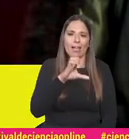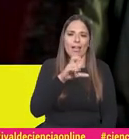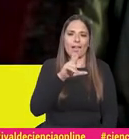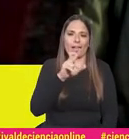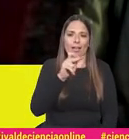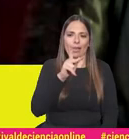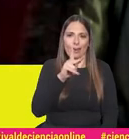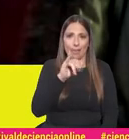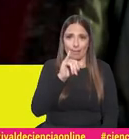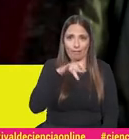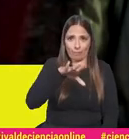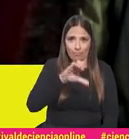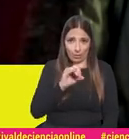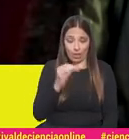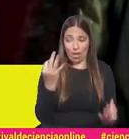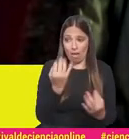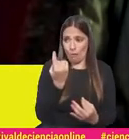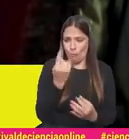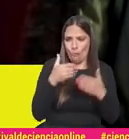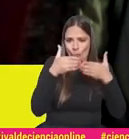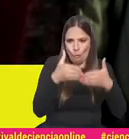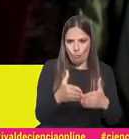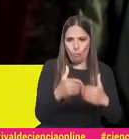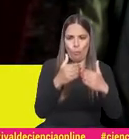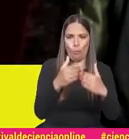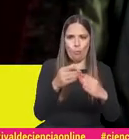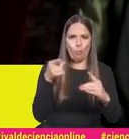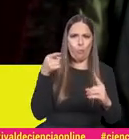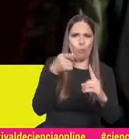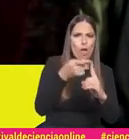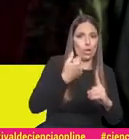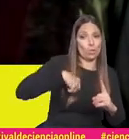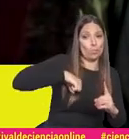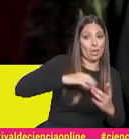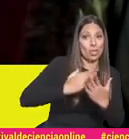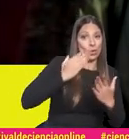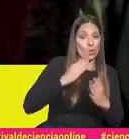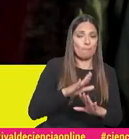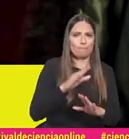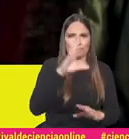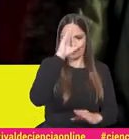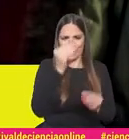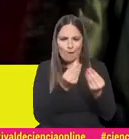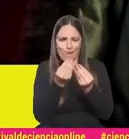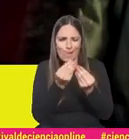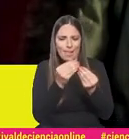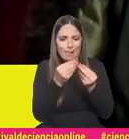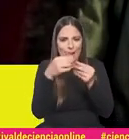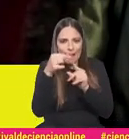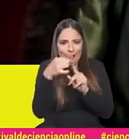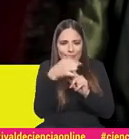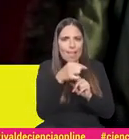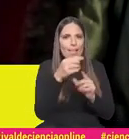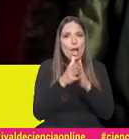E, embora apenas uma dessas naus tenha chegado à Espanha, eu não sei se vocês sabem, mas o cravinho ainda é hoje utilizado na